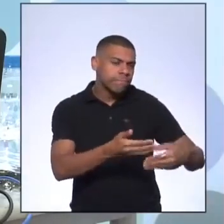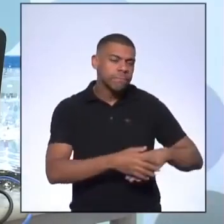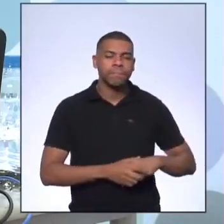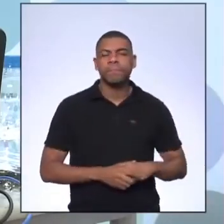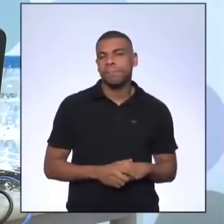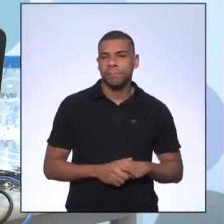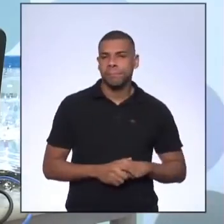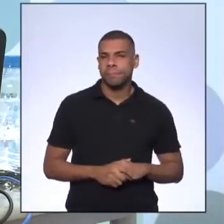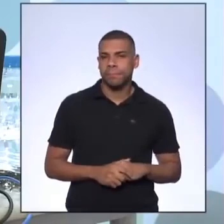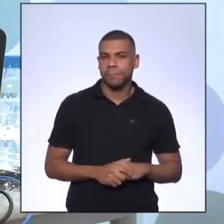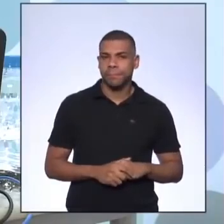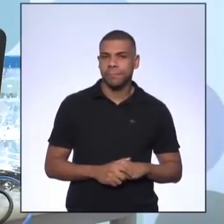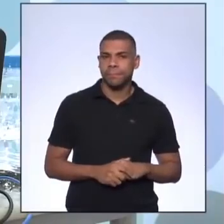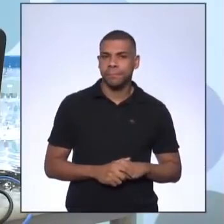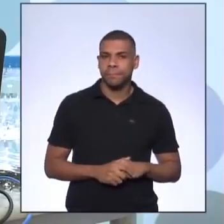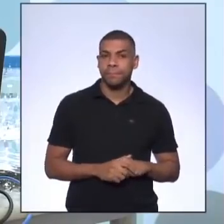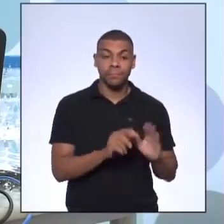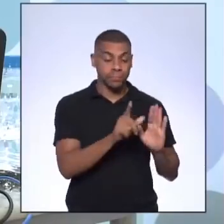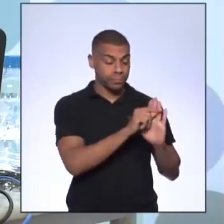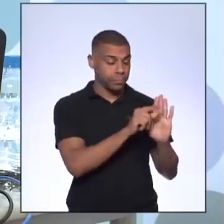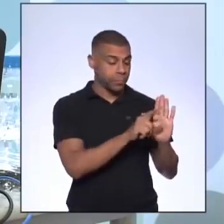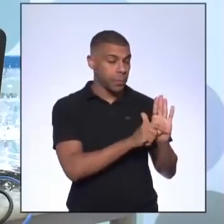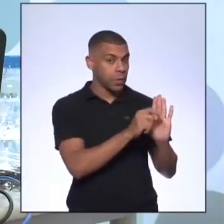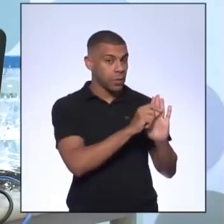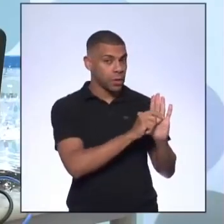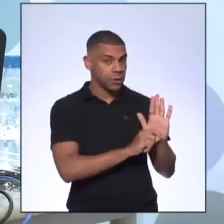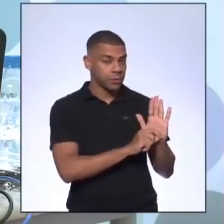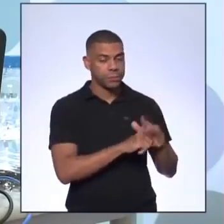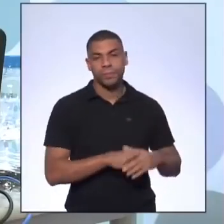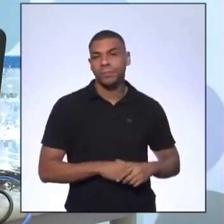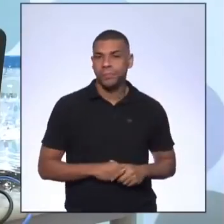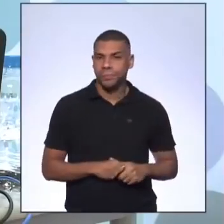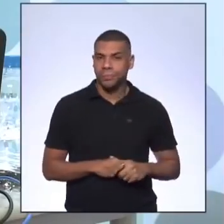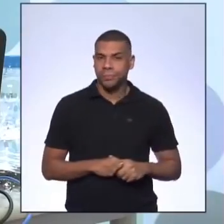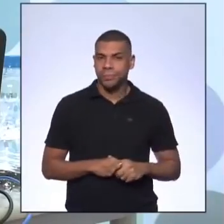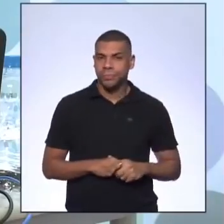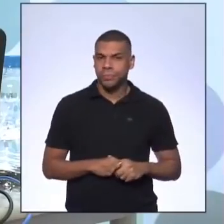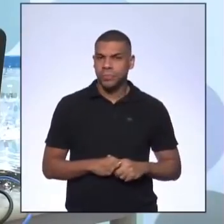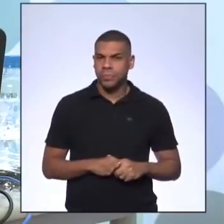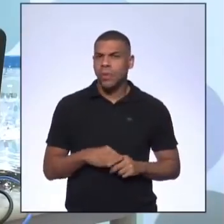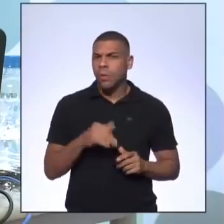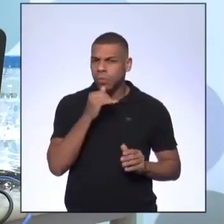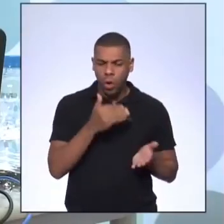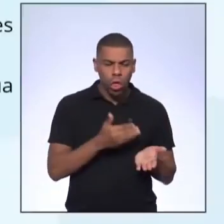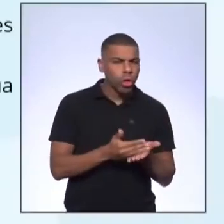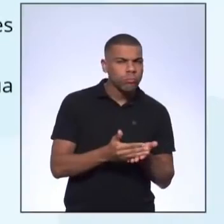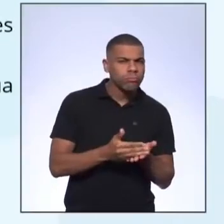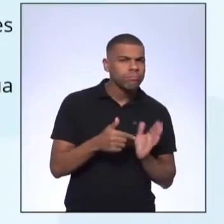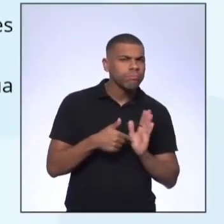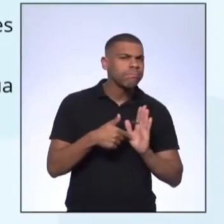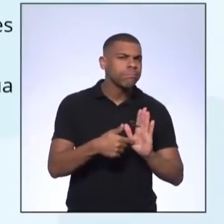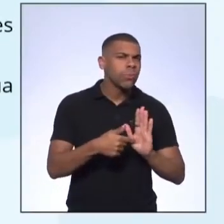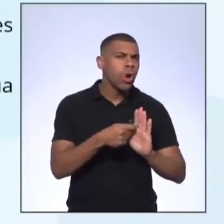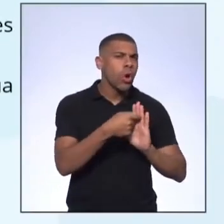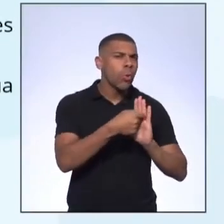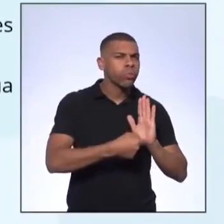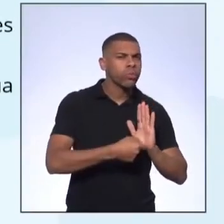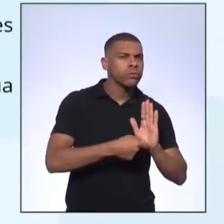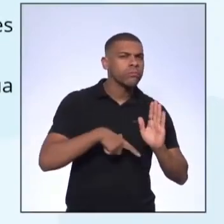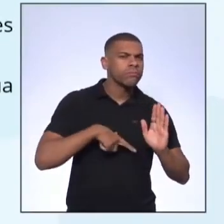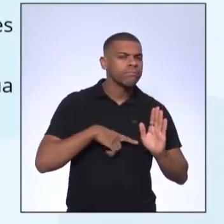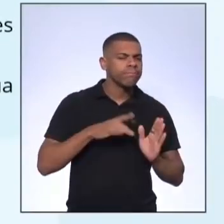introdução do seu amigo, no caso. A introdução deixa claro que o autor mobilizou